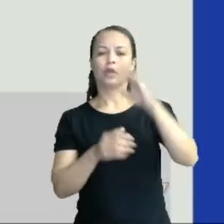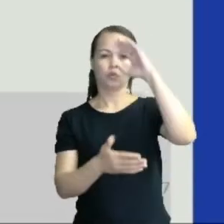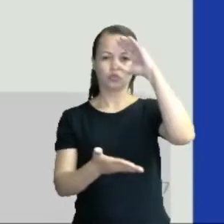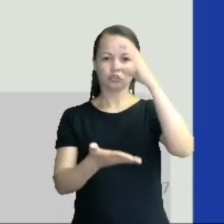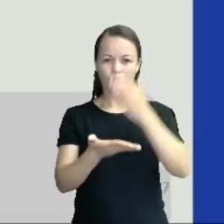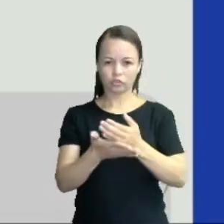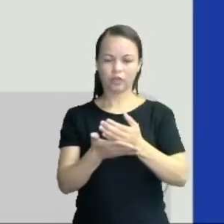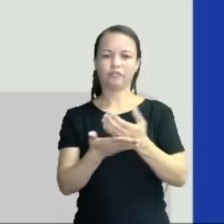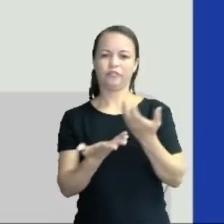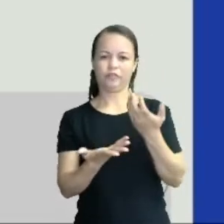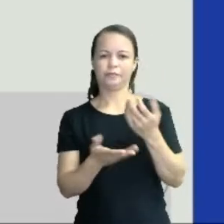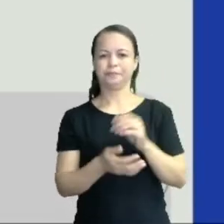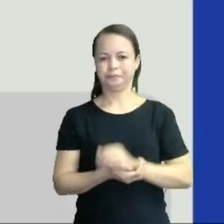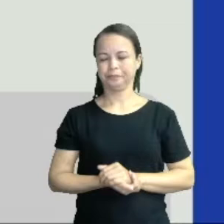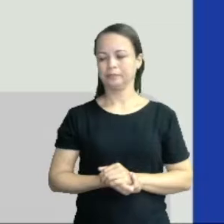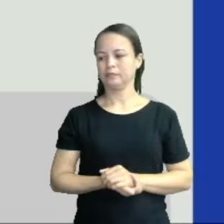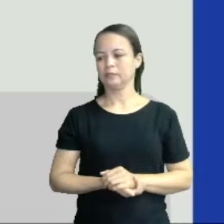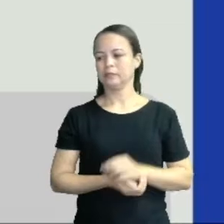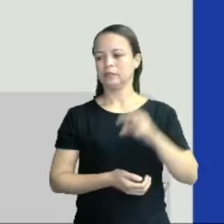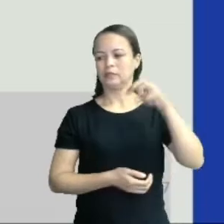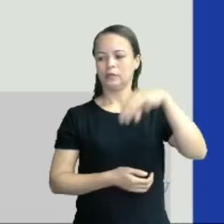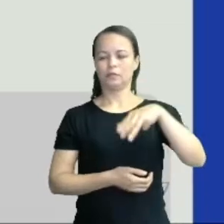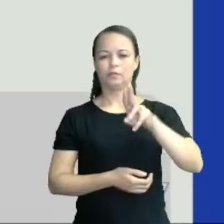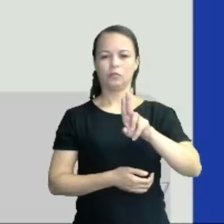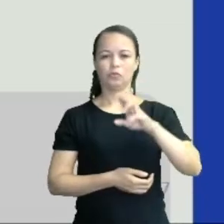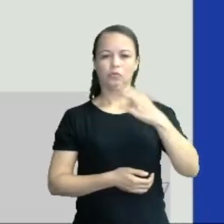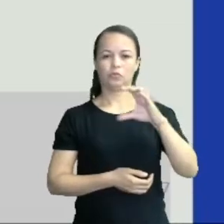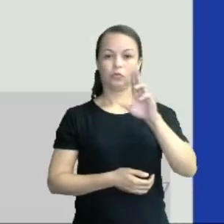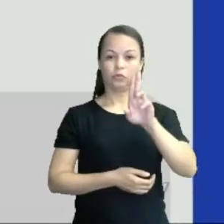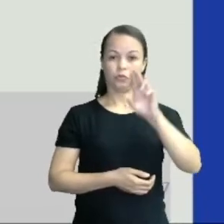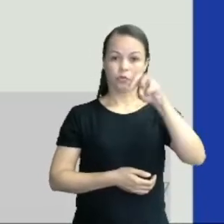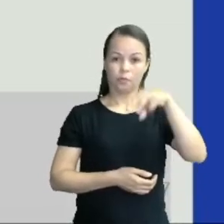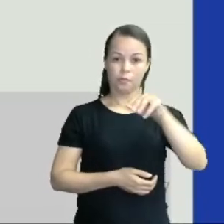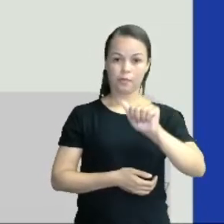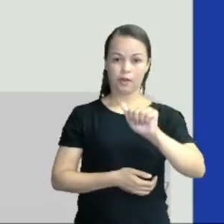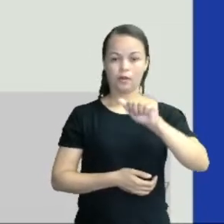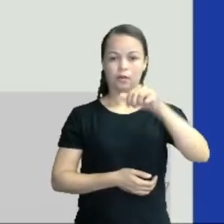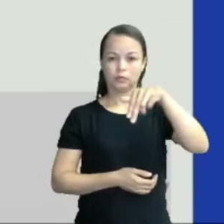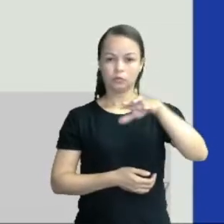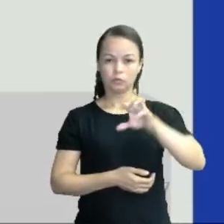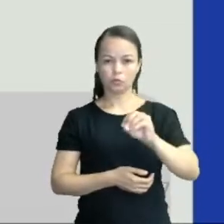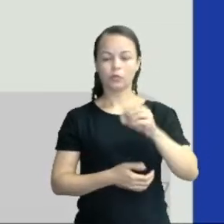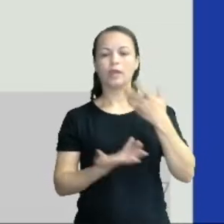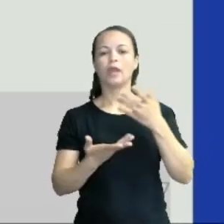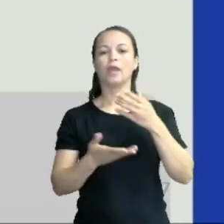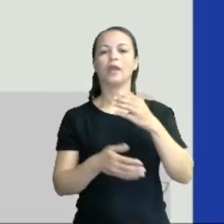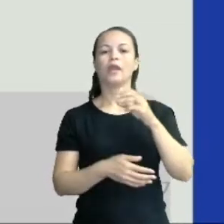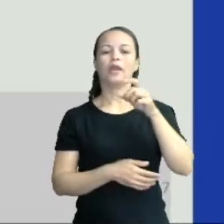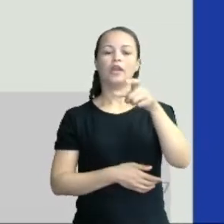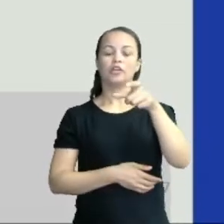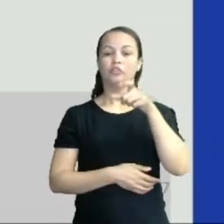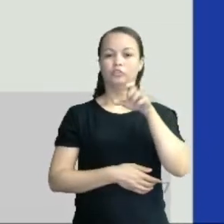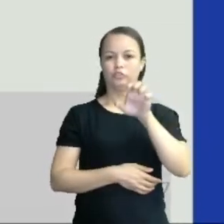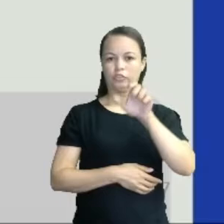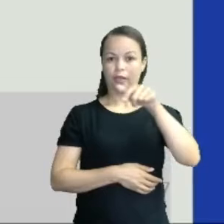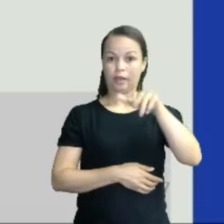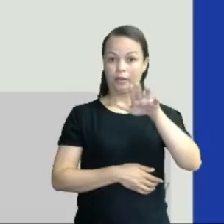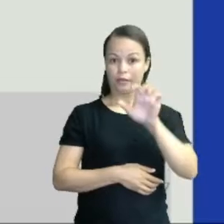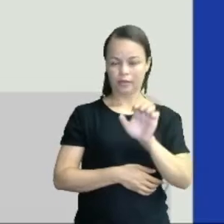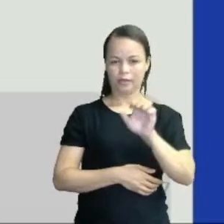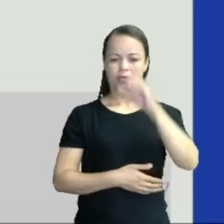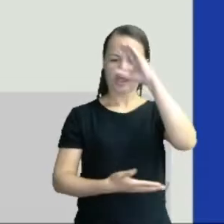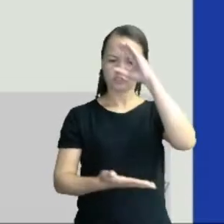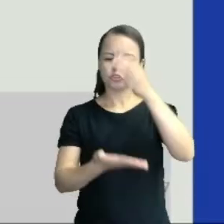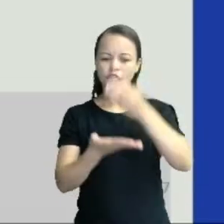muçulmano. Viu, gente? Não confunda com sheik. É totalmente diferente. É cheque. Quer dizer